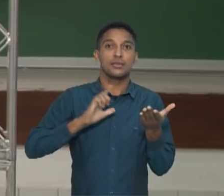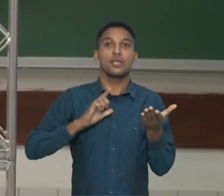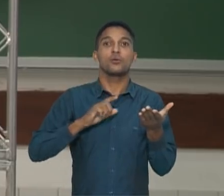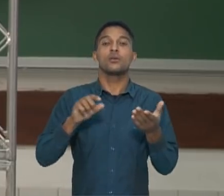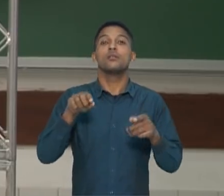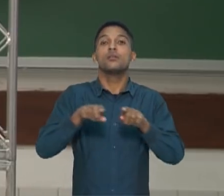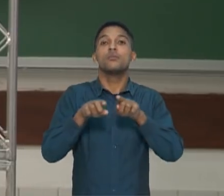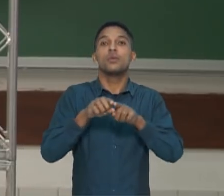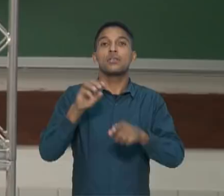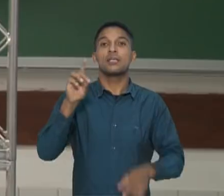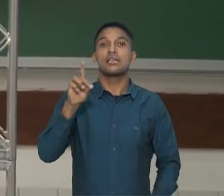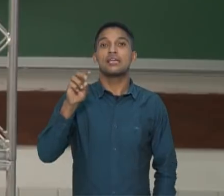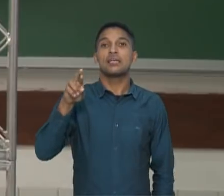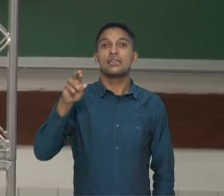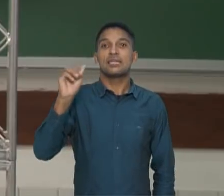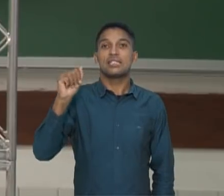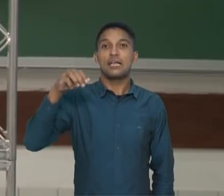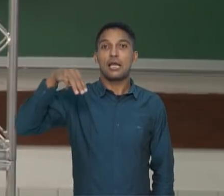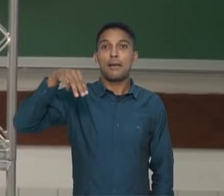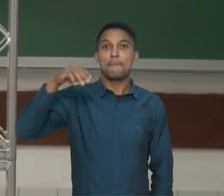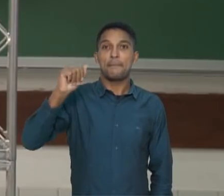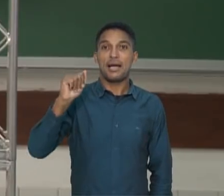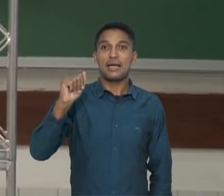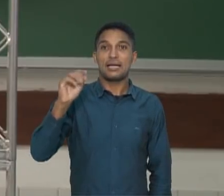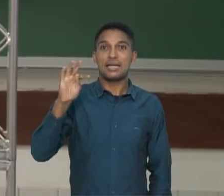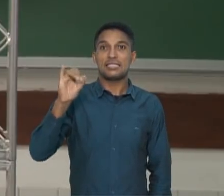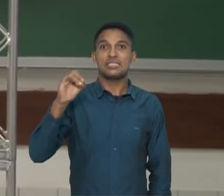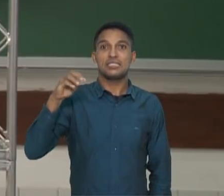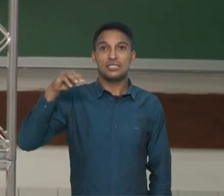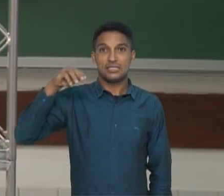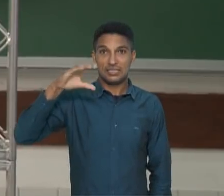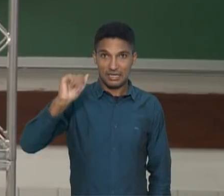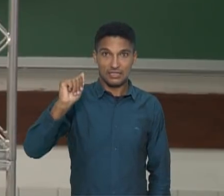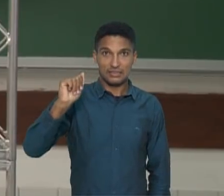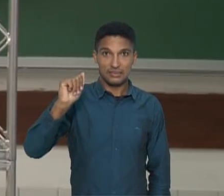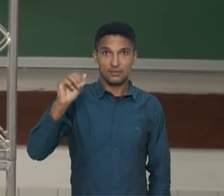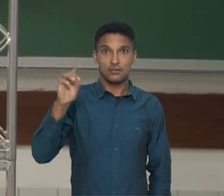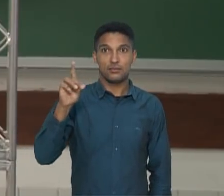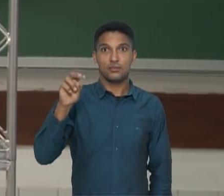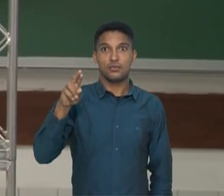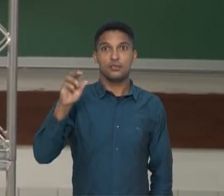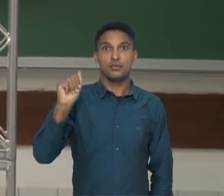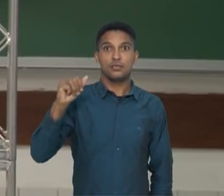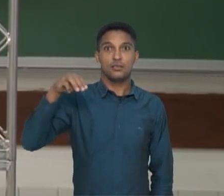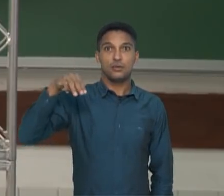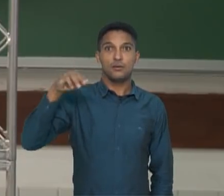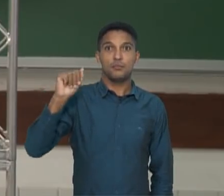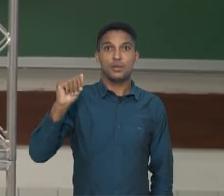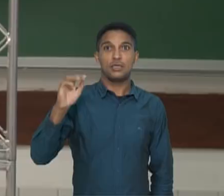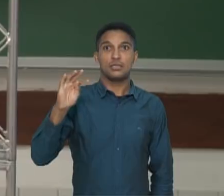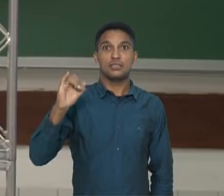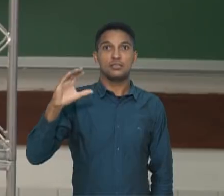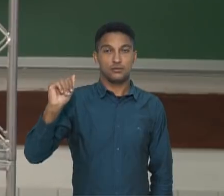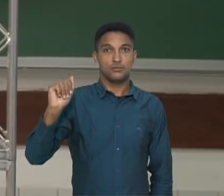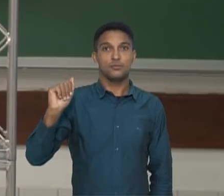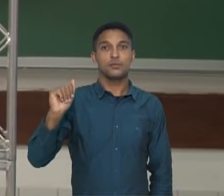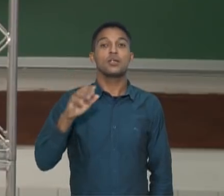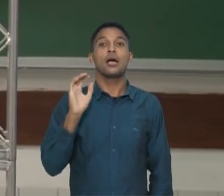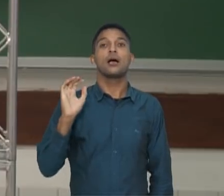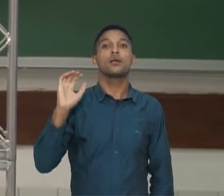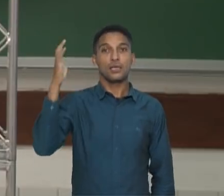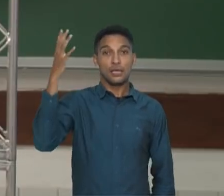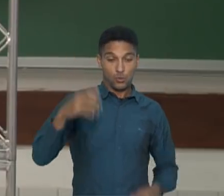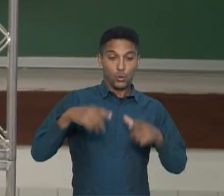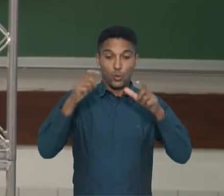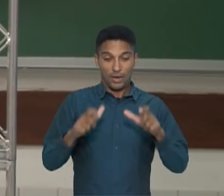como no romance, situações ocorrendo em vários espaços. Geralmente, é num local só, ocorre ali a situação do enredo,